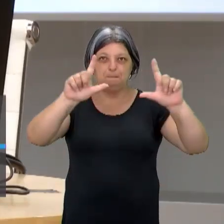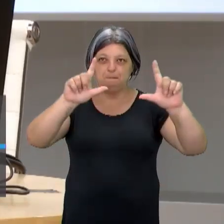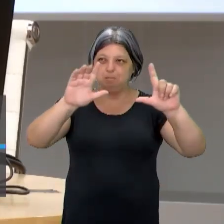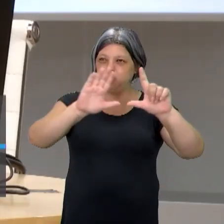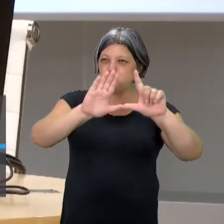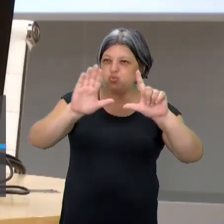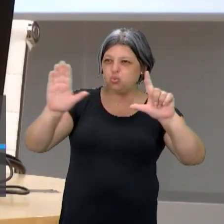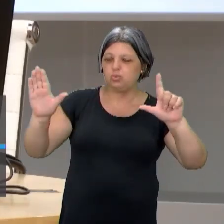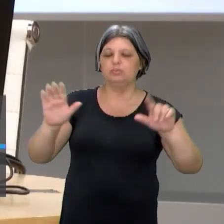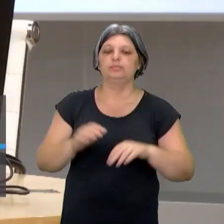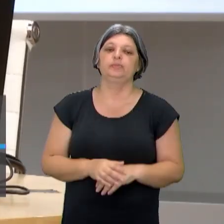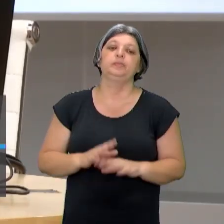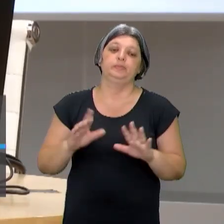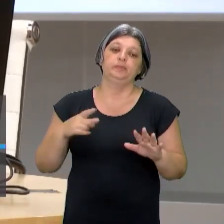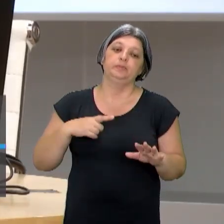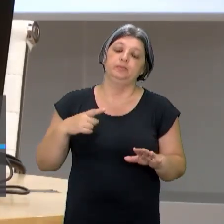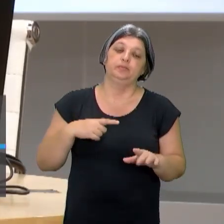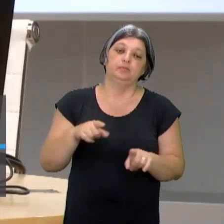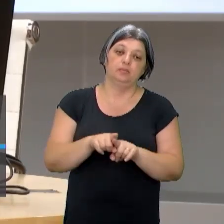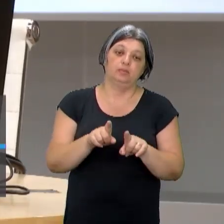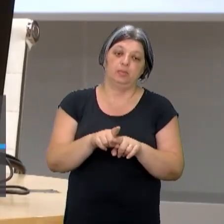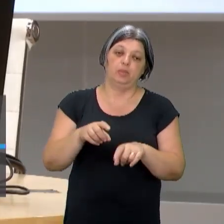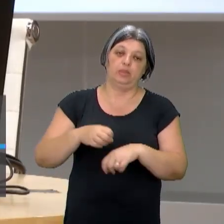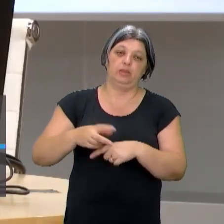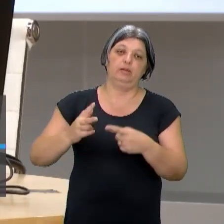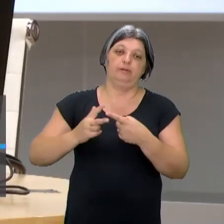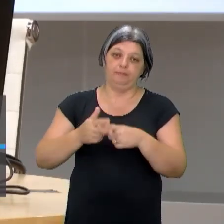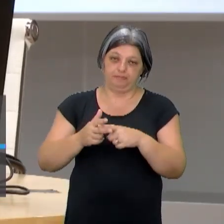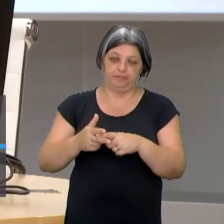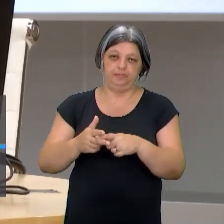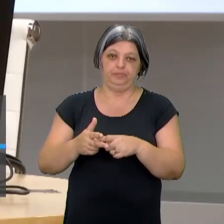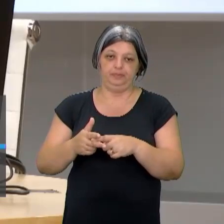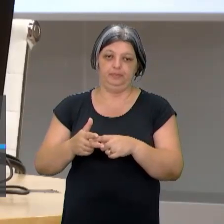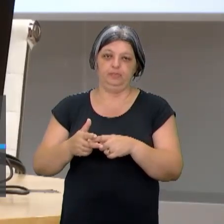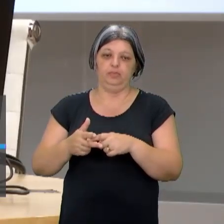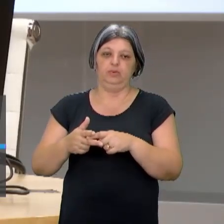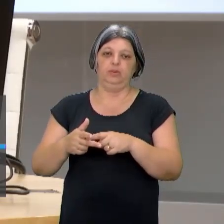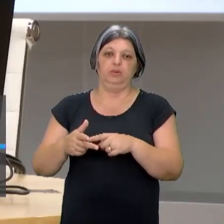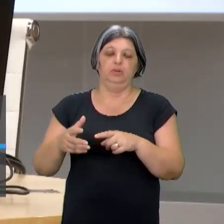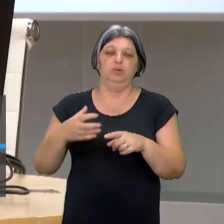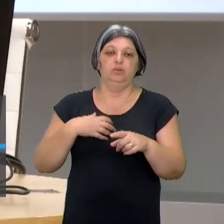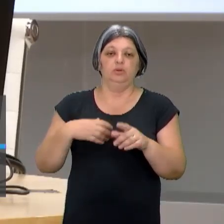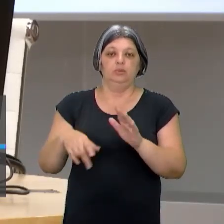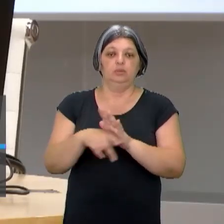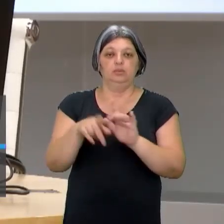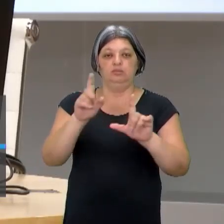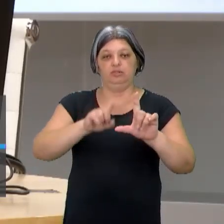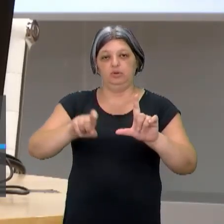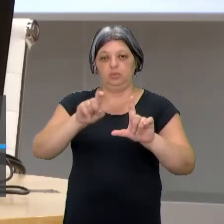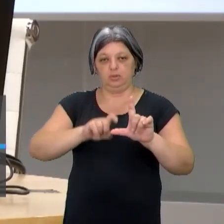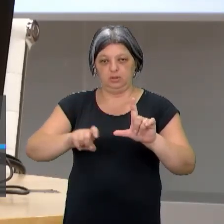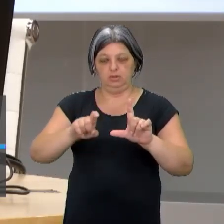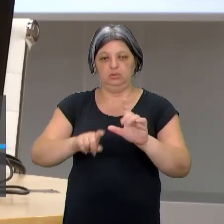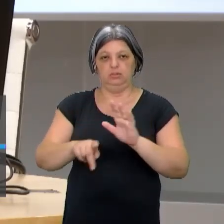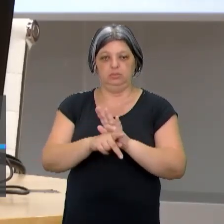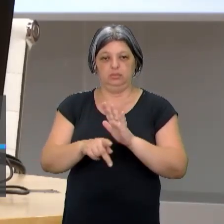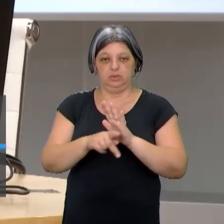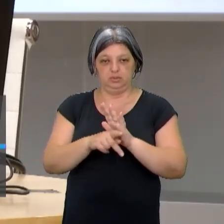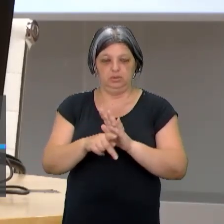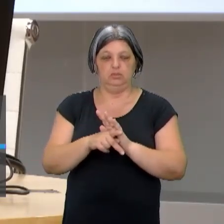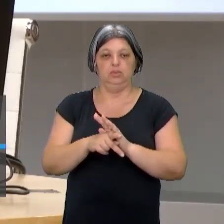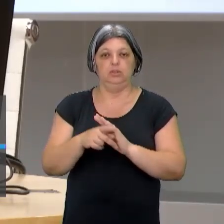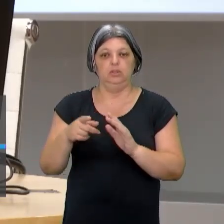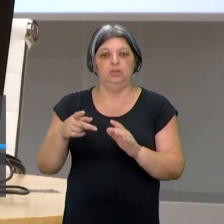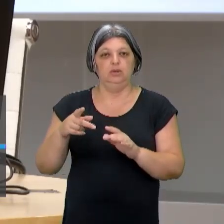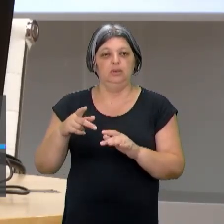gente também sugere, por exemplo, como algumas ferramentas para construir a agenda no modo virtual, o Microsoft Teams, né, que a gente